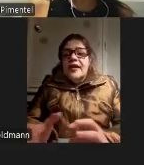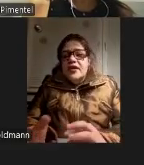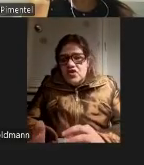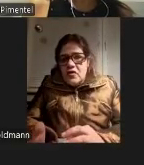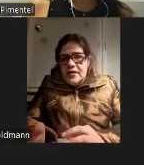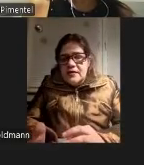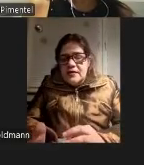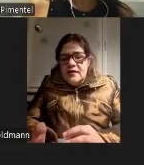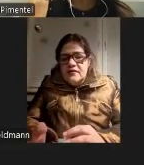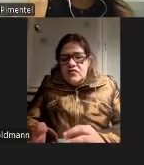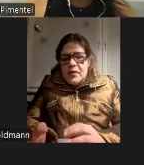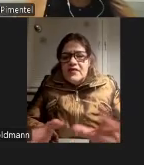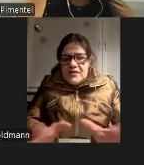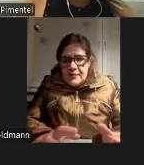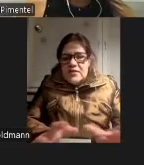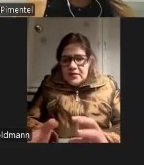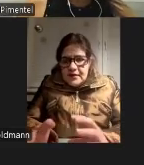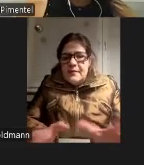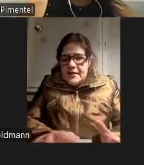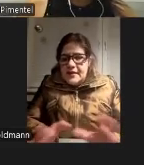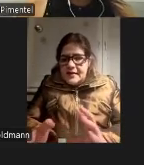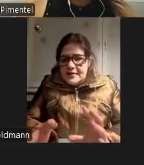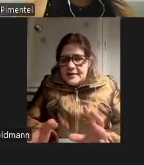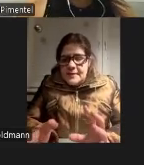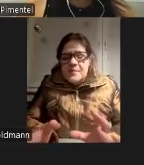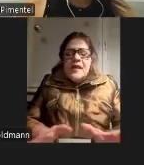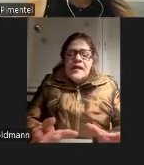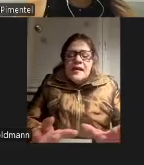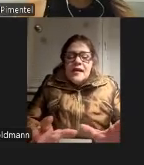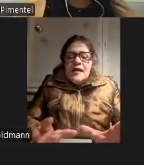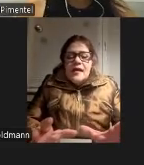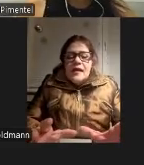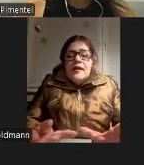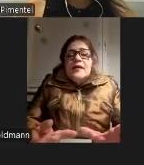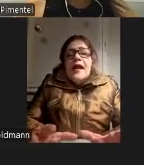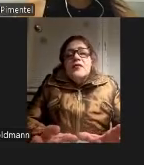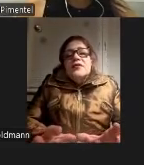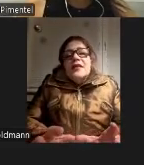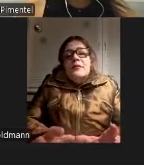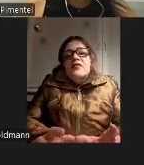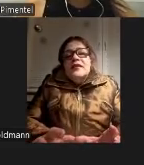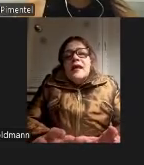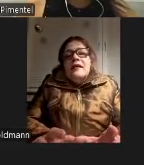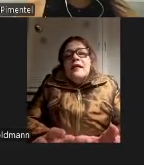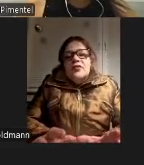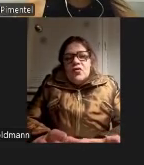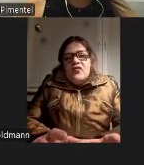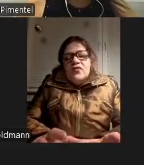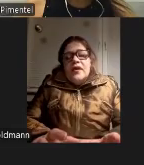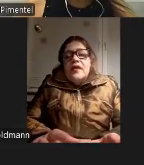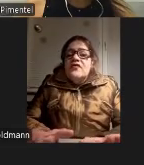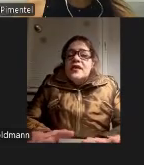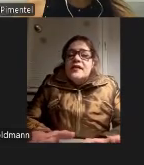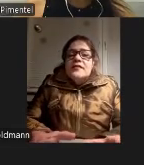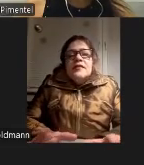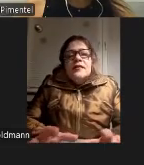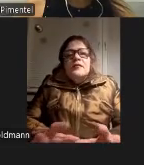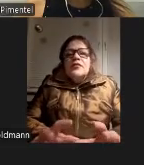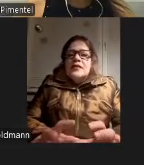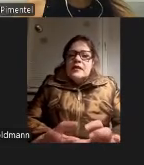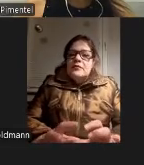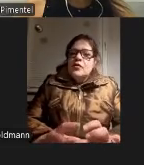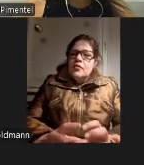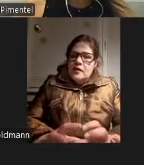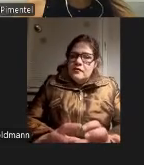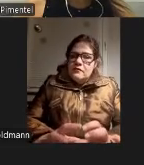apanhado, testes cognitivos, para ver se a pessoa tem demência, né? Assim. E aí o cérebro vai estar atrófico, né? Eu envelheci,